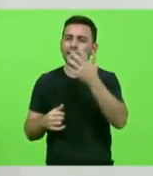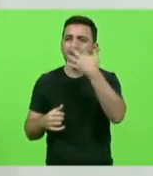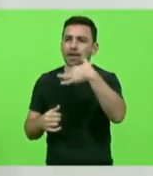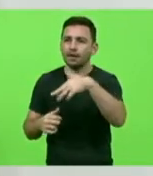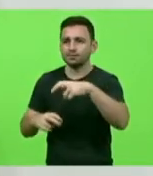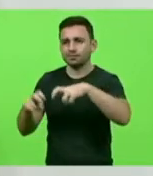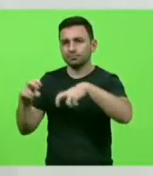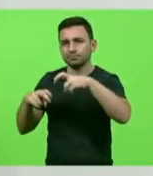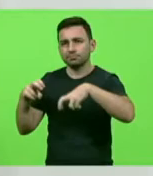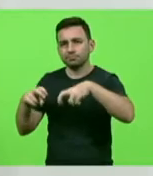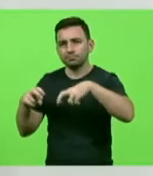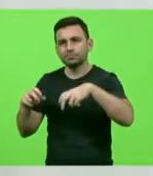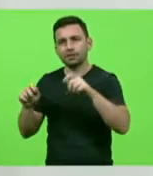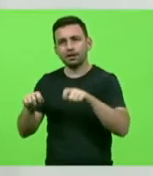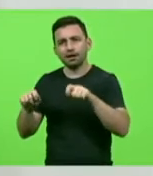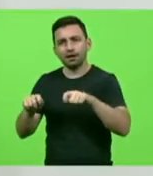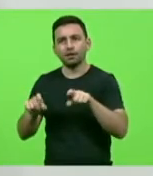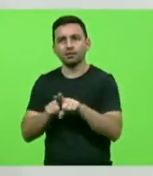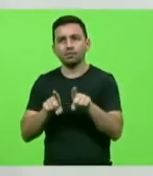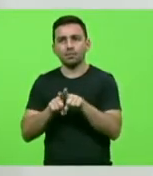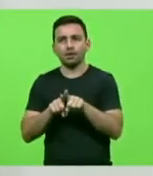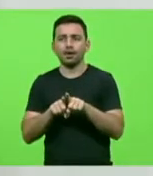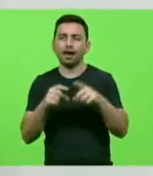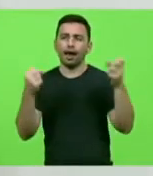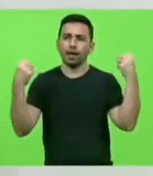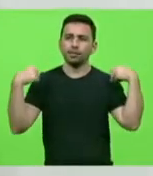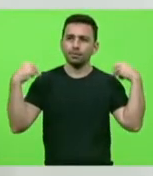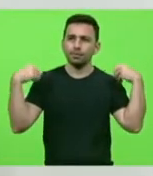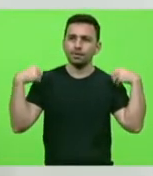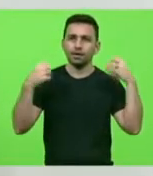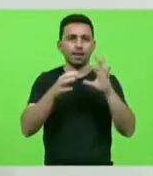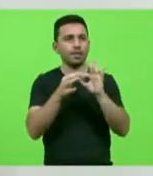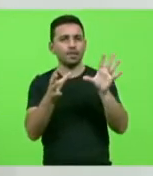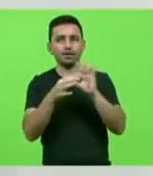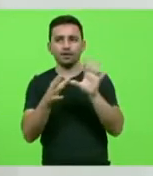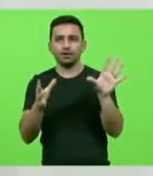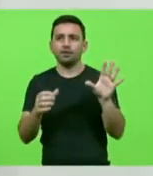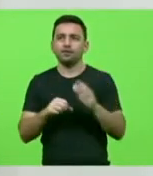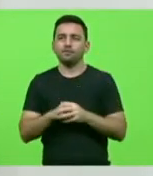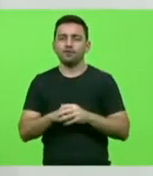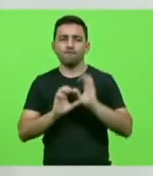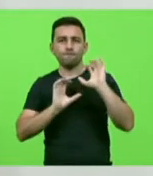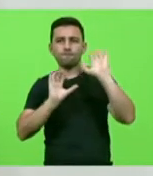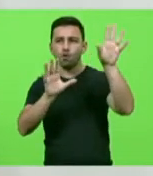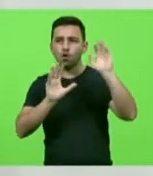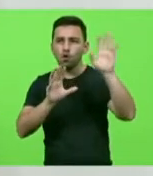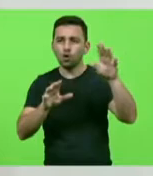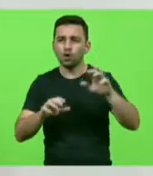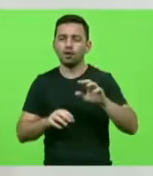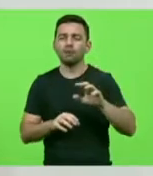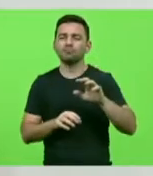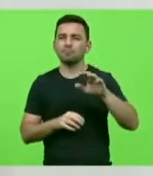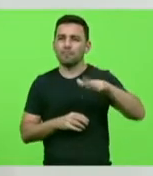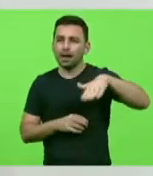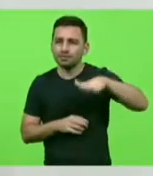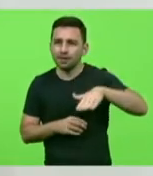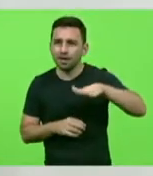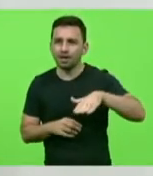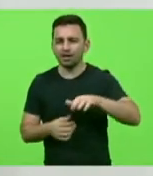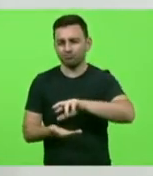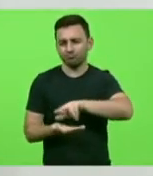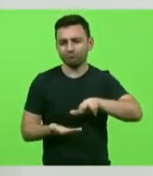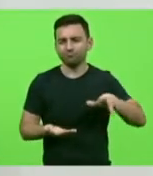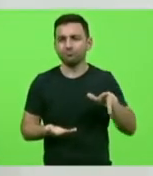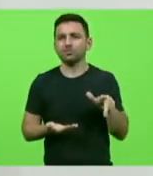ao ar livre, pista para bicicleta, quadra de vôlei de areia, de basquete, enfim,